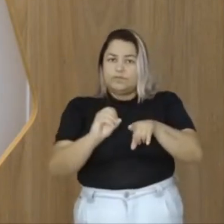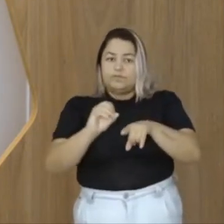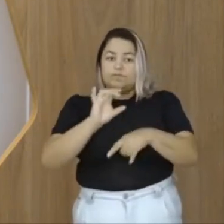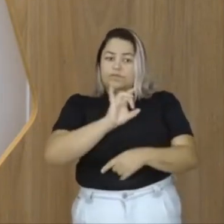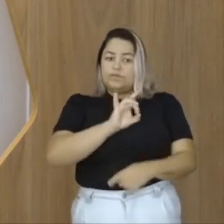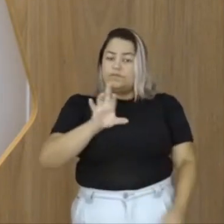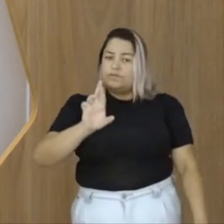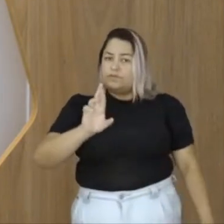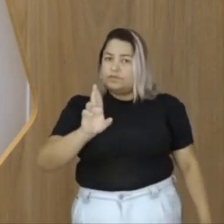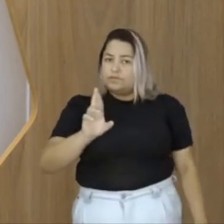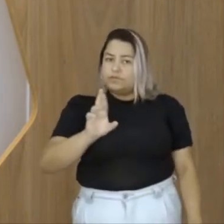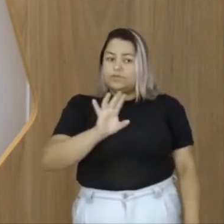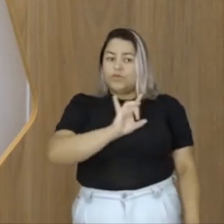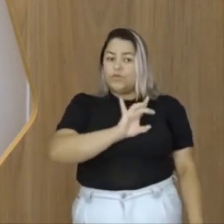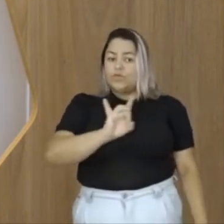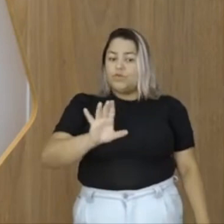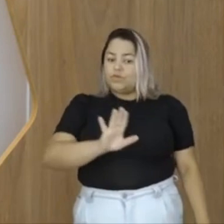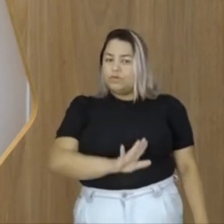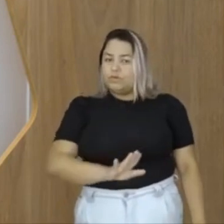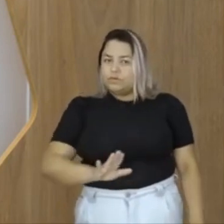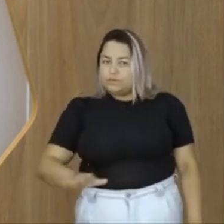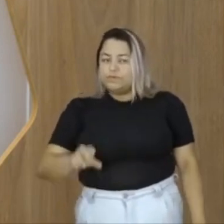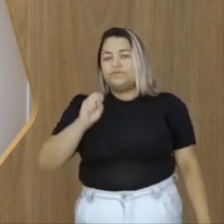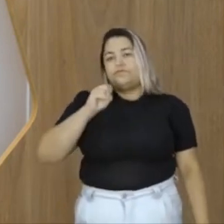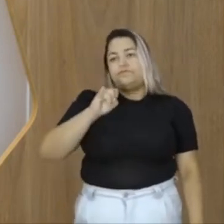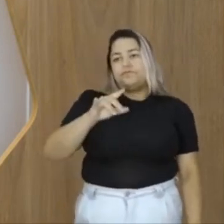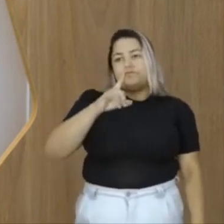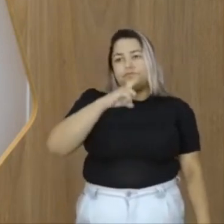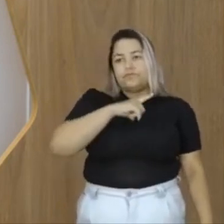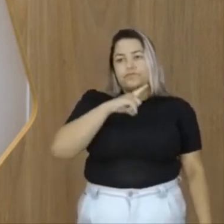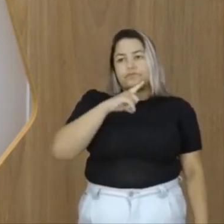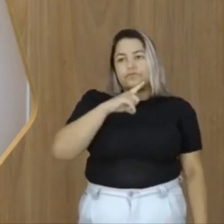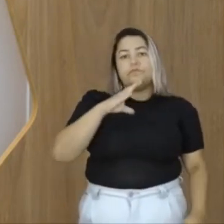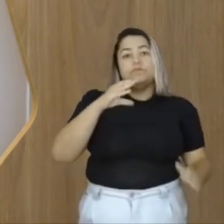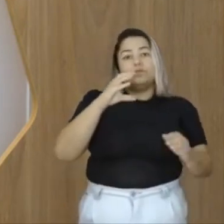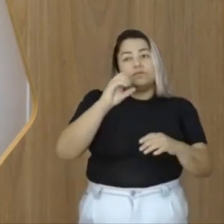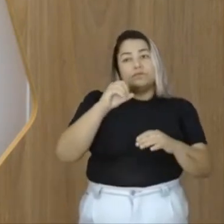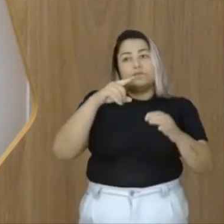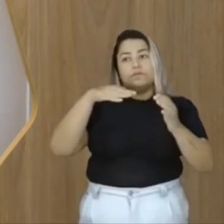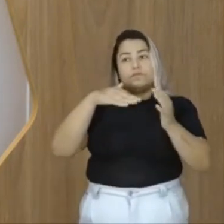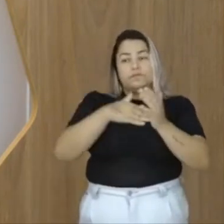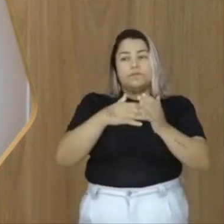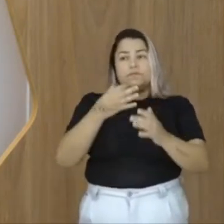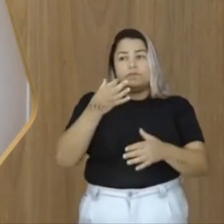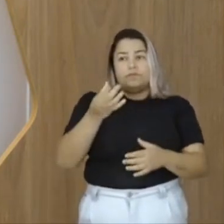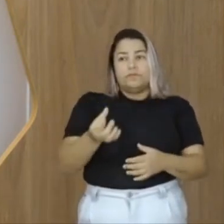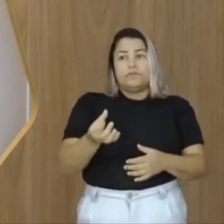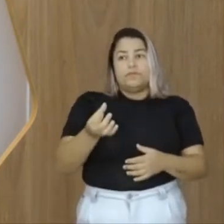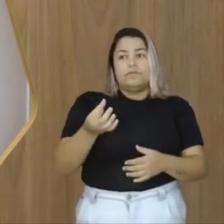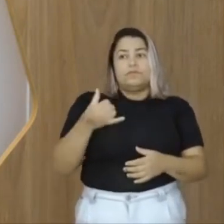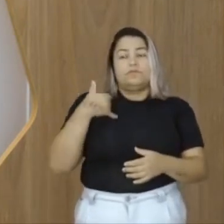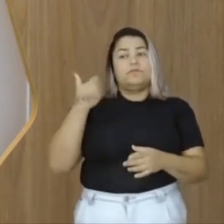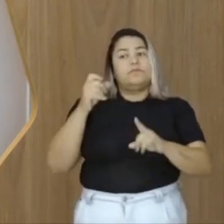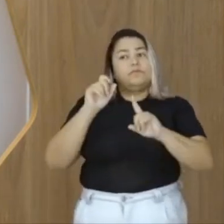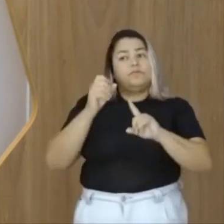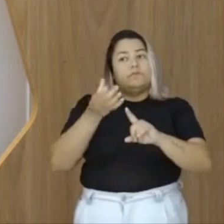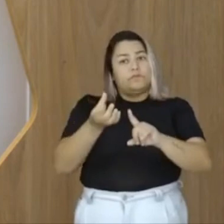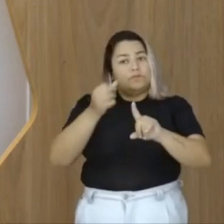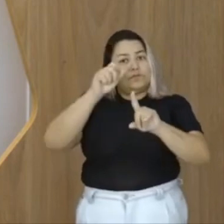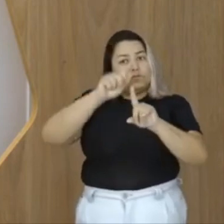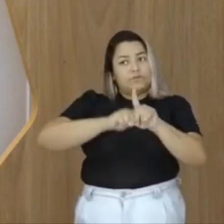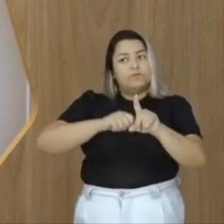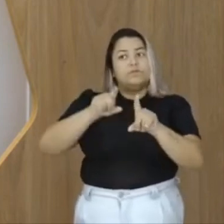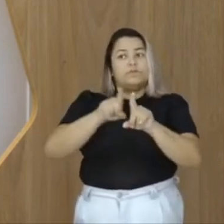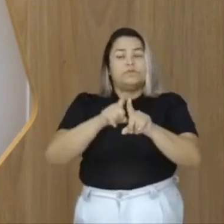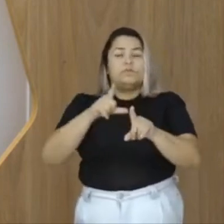criança. E se tiver, posso ter uma criança de 0 a 6 anos e tiver uma outra criança de 0 a 6 meses, recebe,